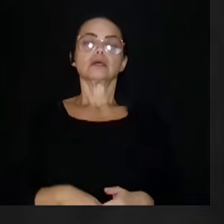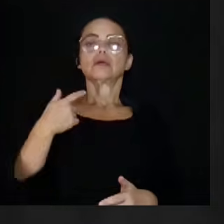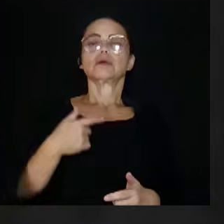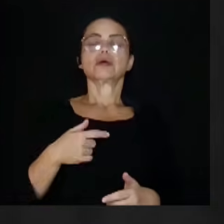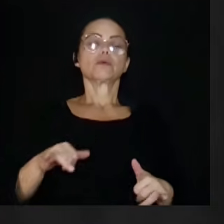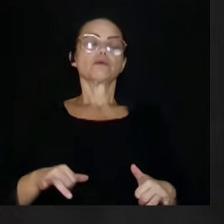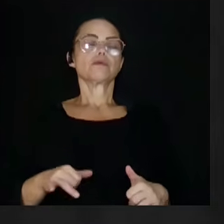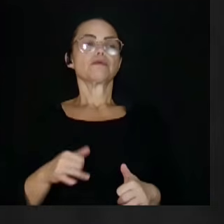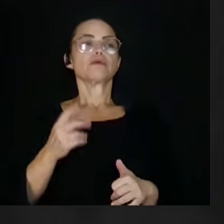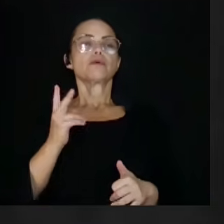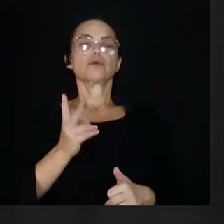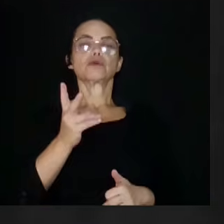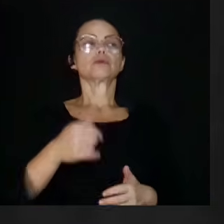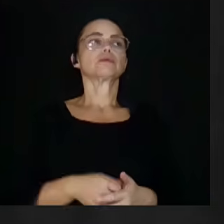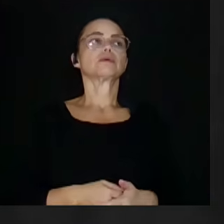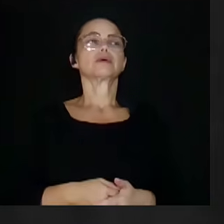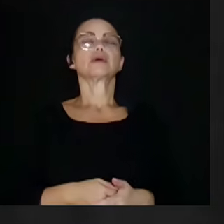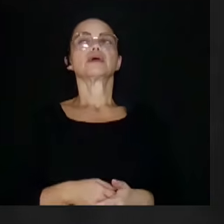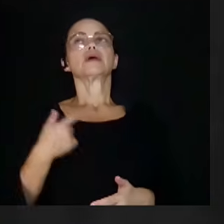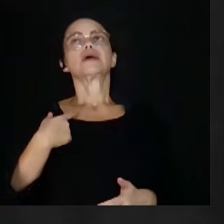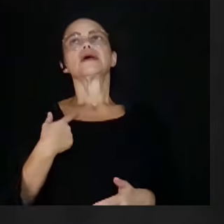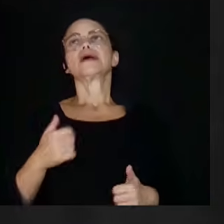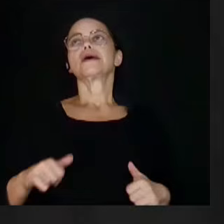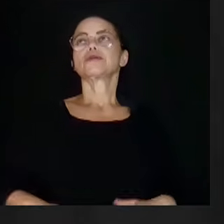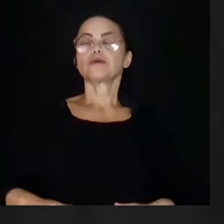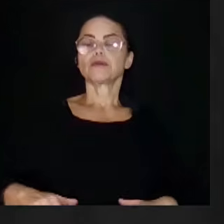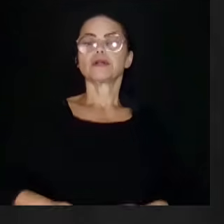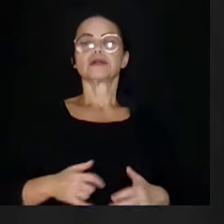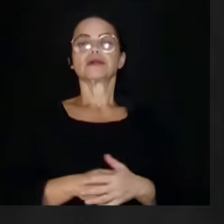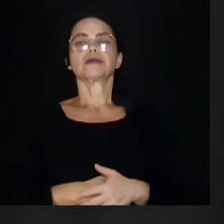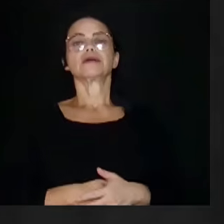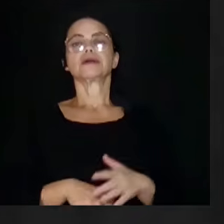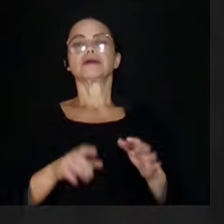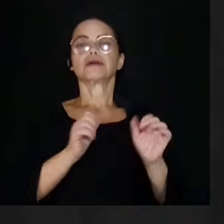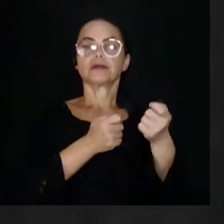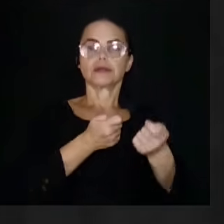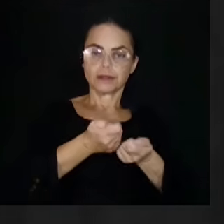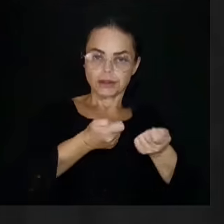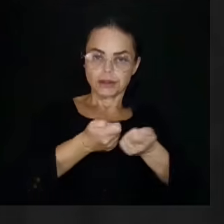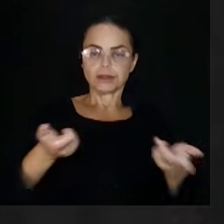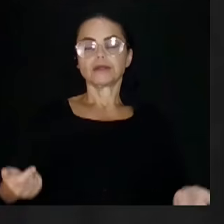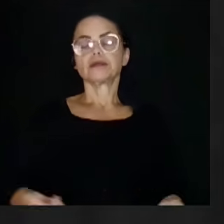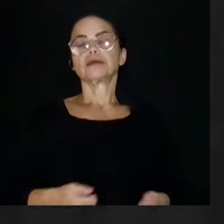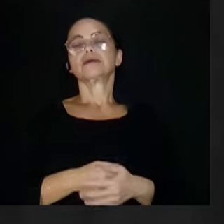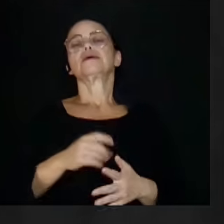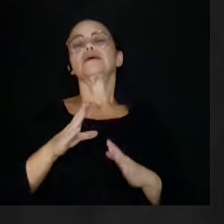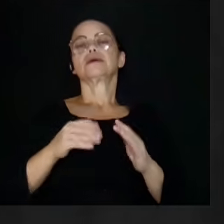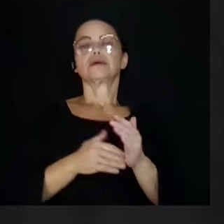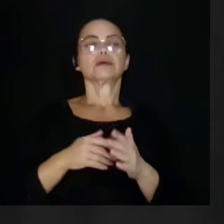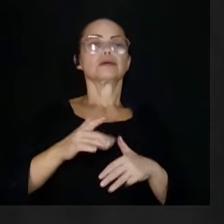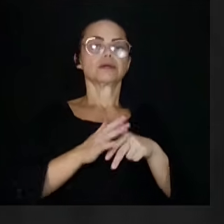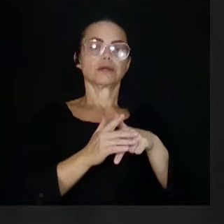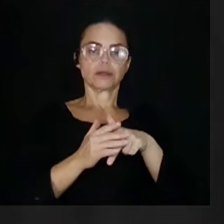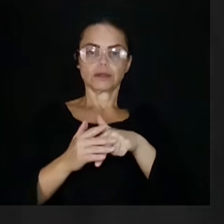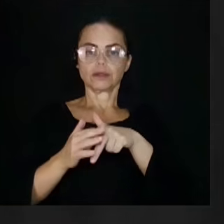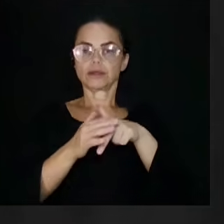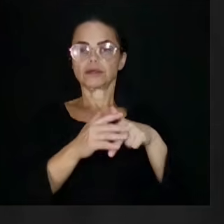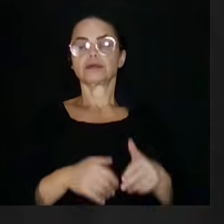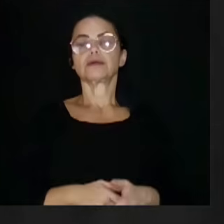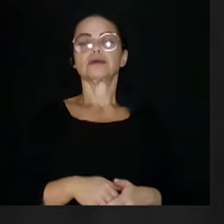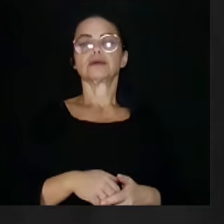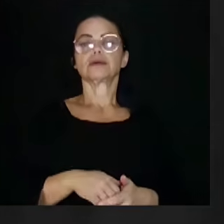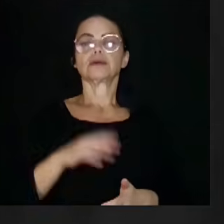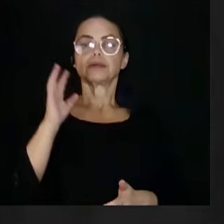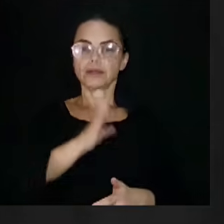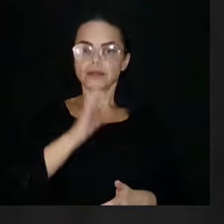vem dando certo. Então a gente tem ali controlado, então eu sei todos os pacientes. E aí legal porque como é